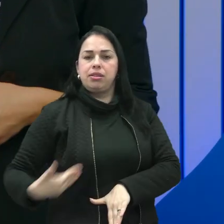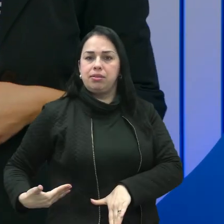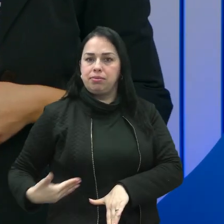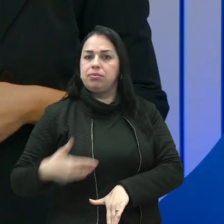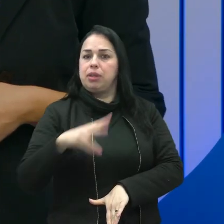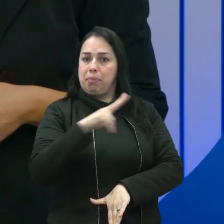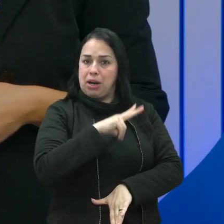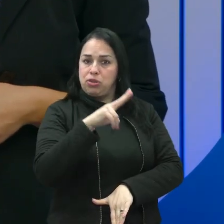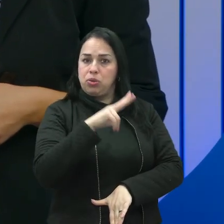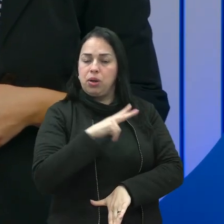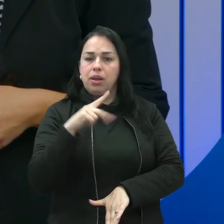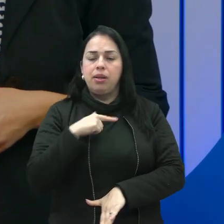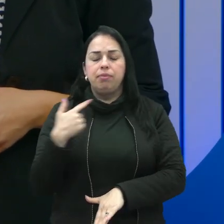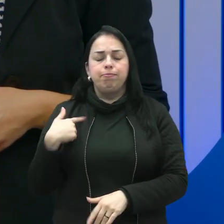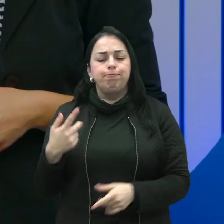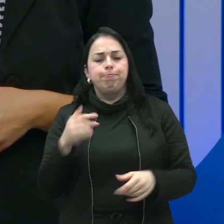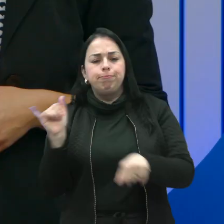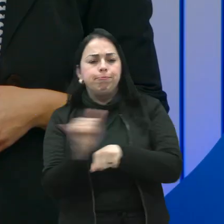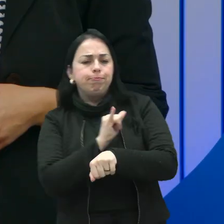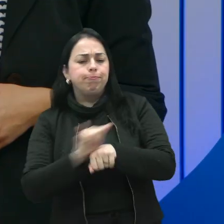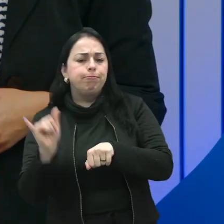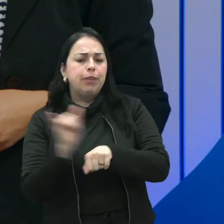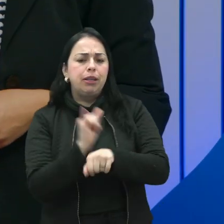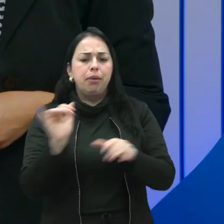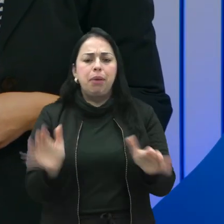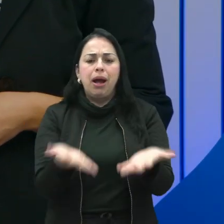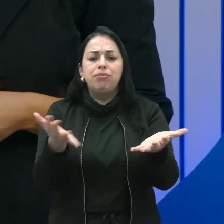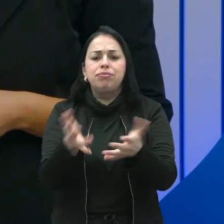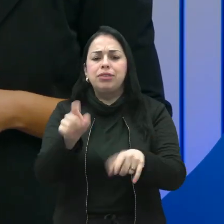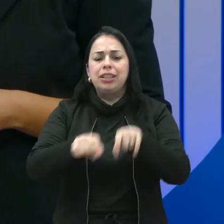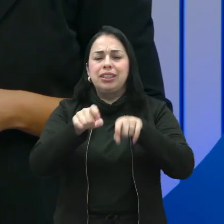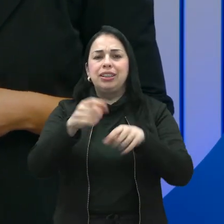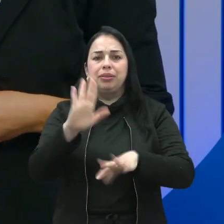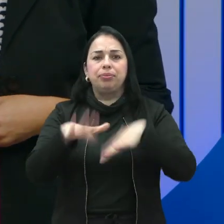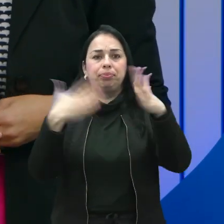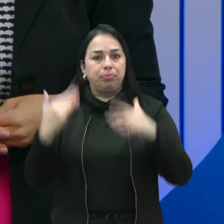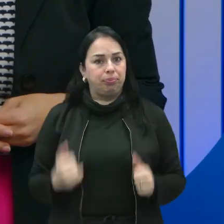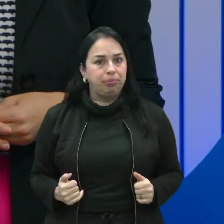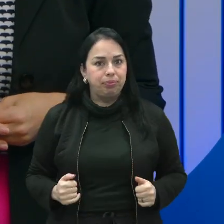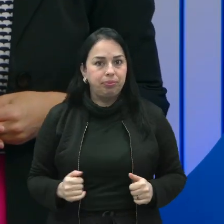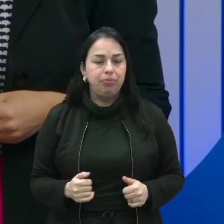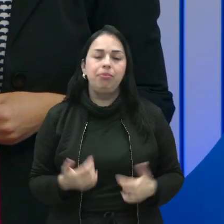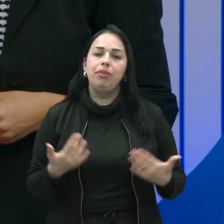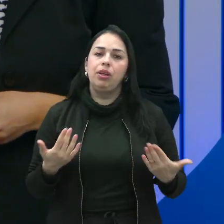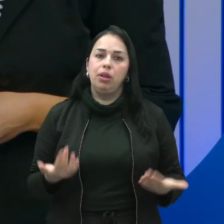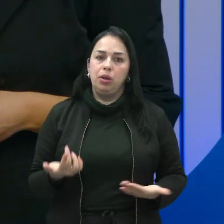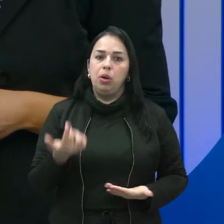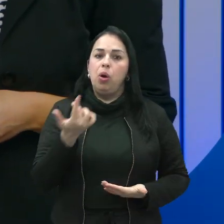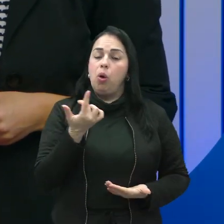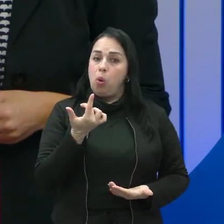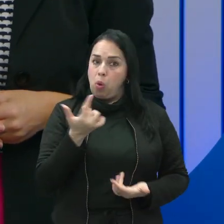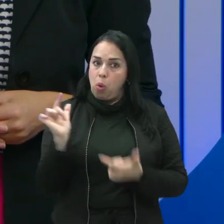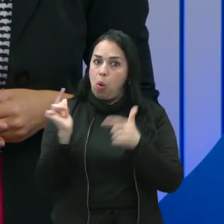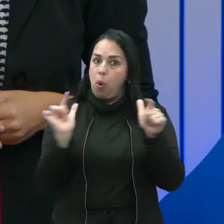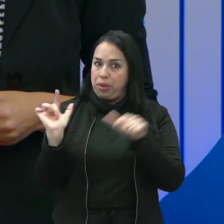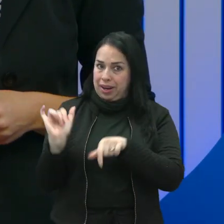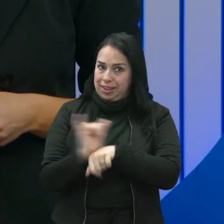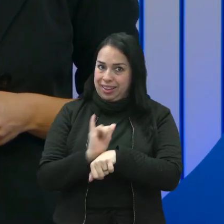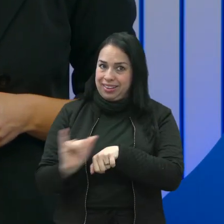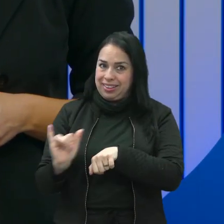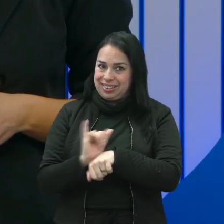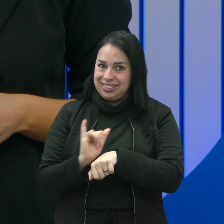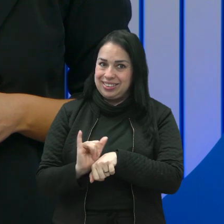procuram formas de otimizar o desenvolvimento do agro. Exatamente. Por aqui, outro sinal desse protagonismo